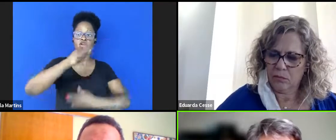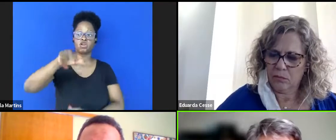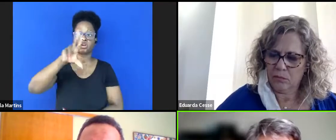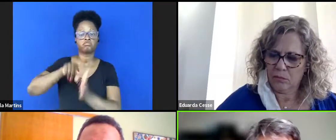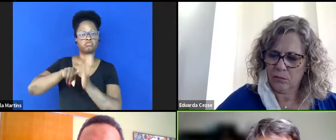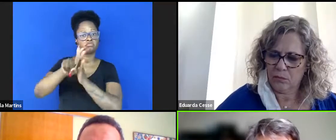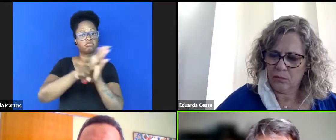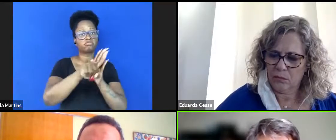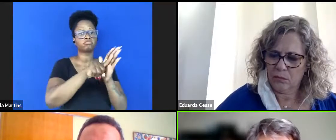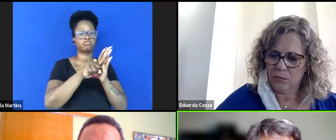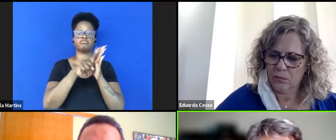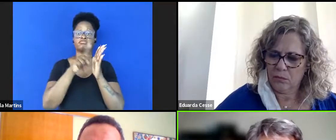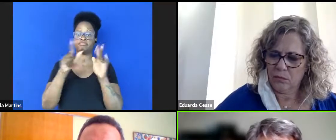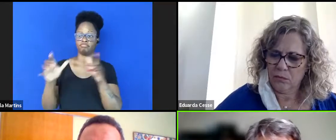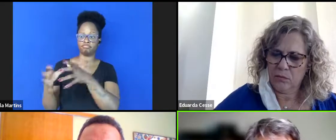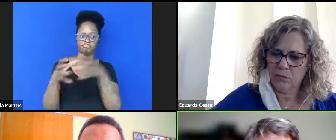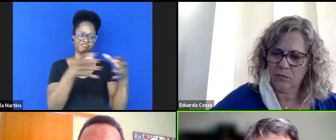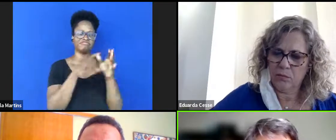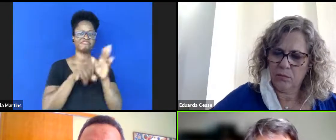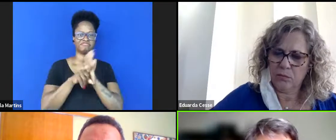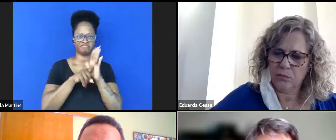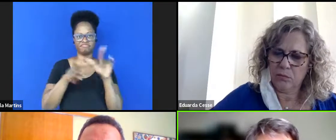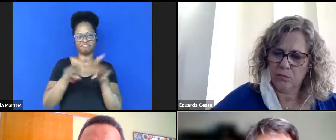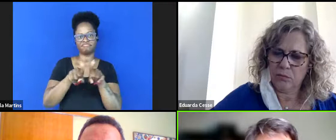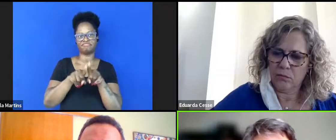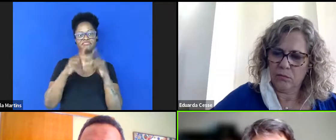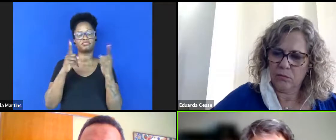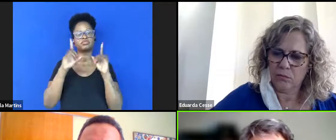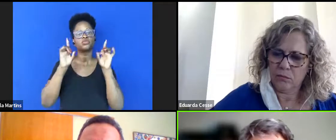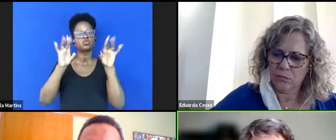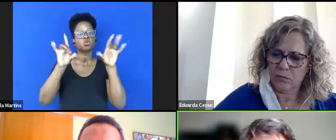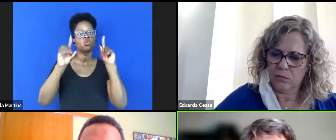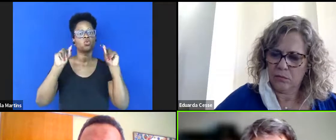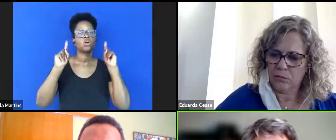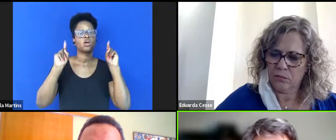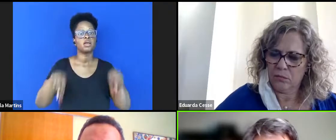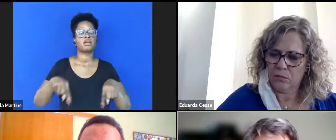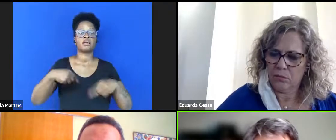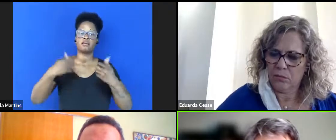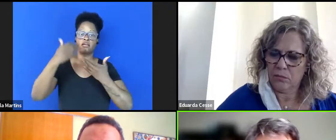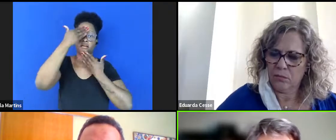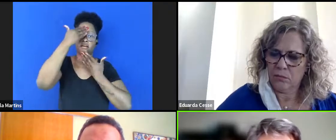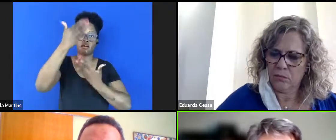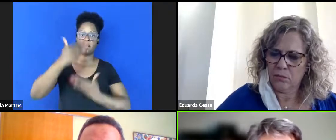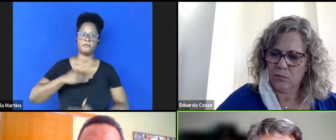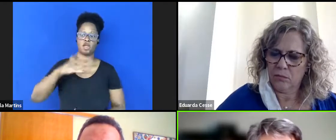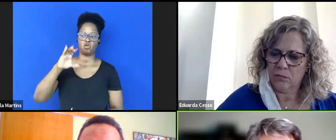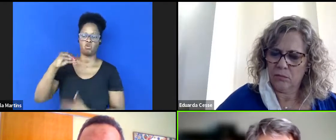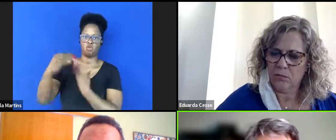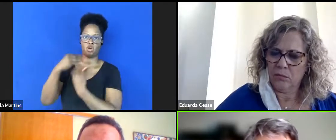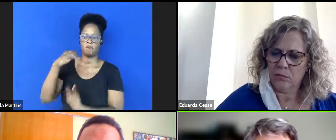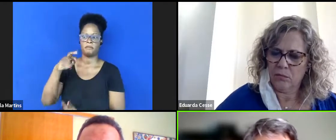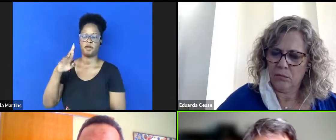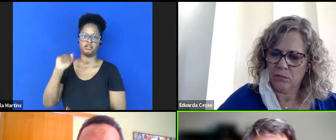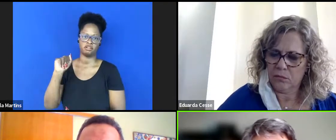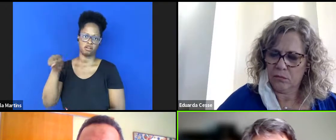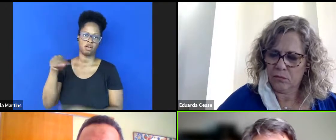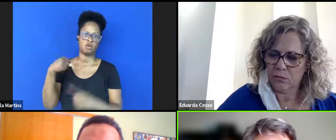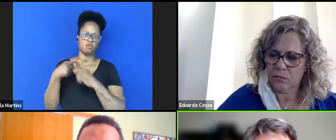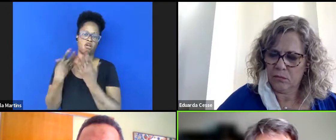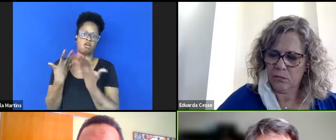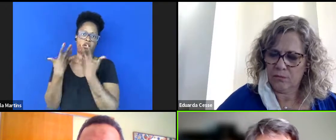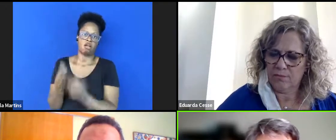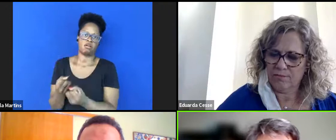pesquisadores desses grandes grupos de pesquisa. Em especial, gostaria de agradecer a minha co-orientadora Mariana Boroni por ter sido minha